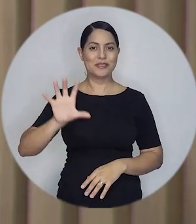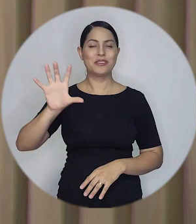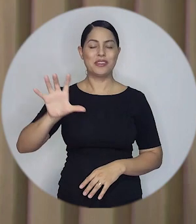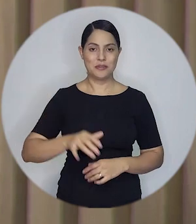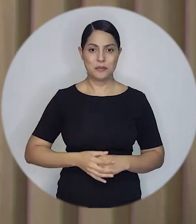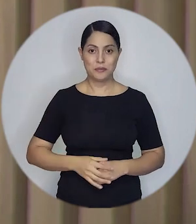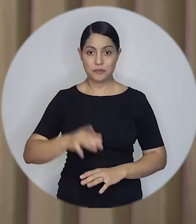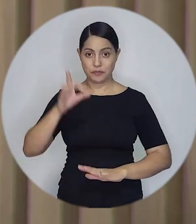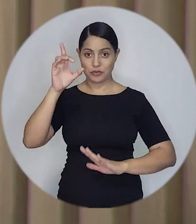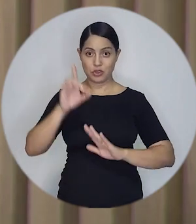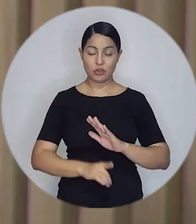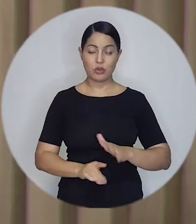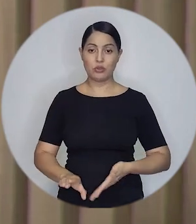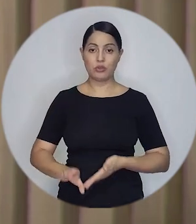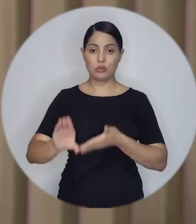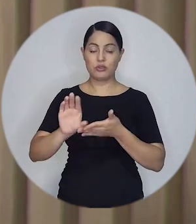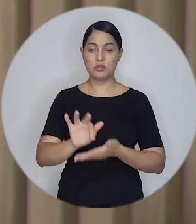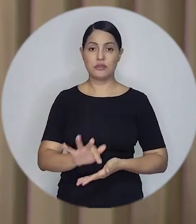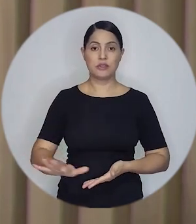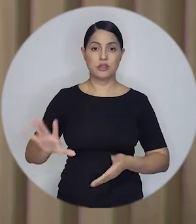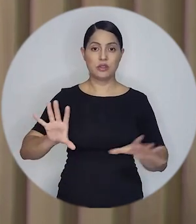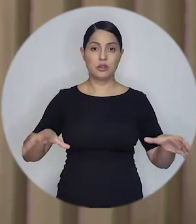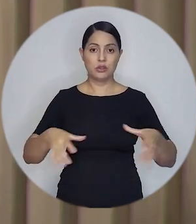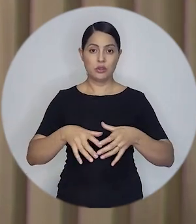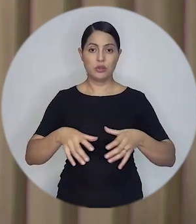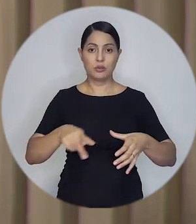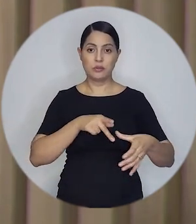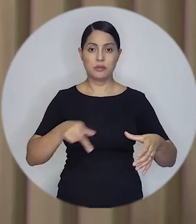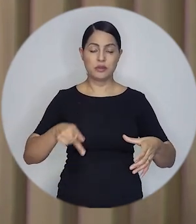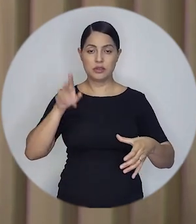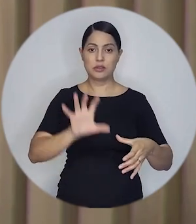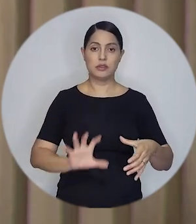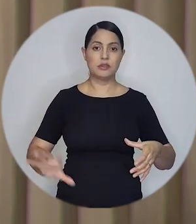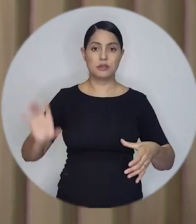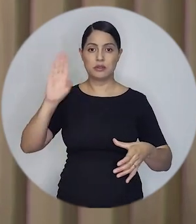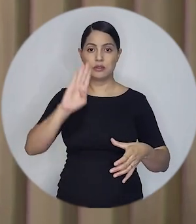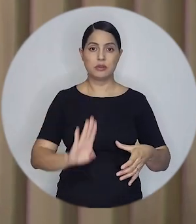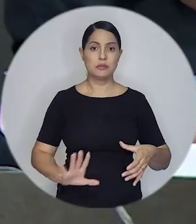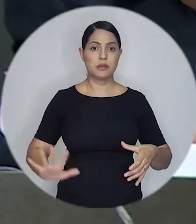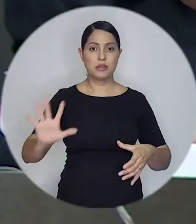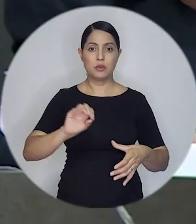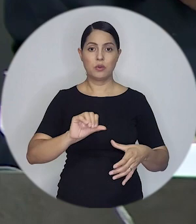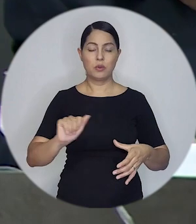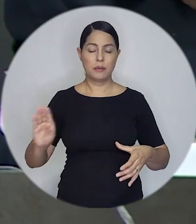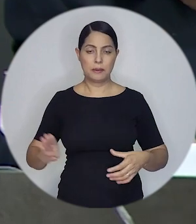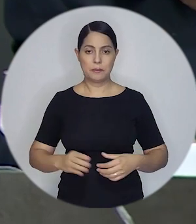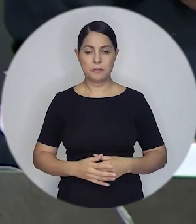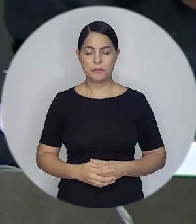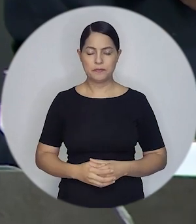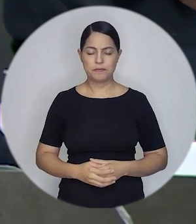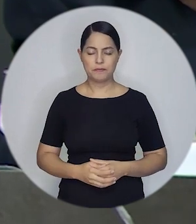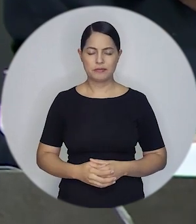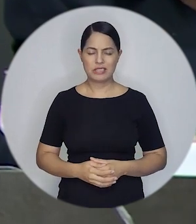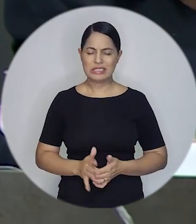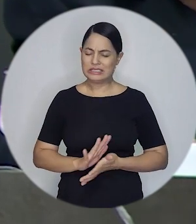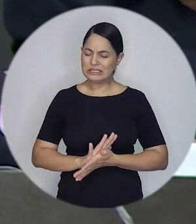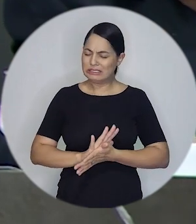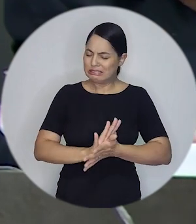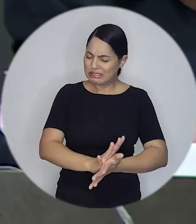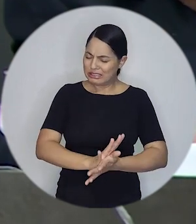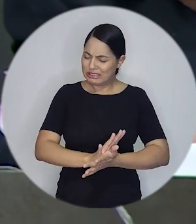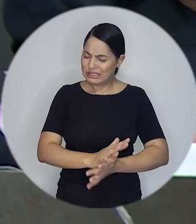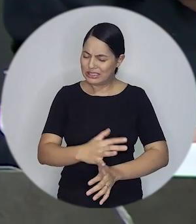brasileiro. Assinado a diretoria do Conselho Federal, esse Conselho Pleno e o Colégio de Presidentes Seccionais da OAB. Só sabe a dor do